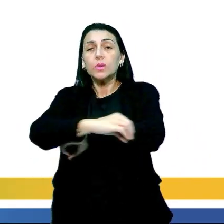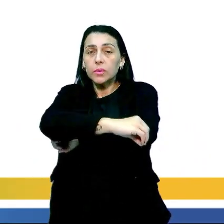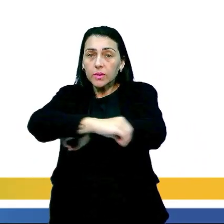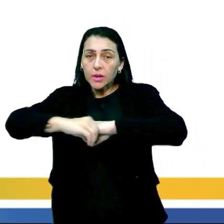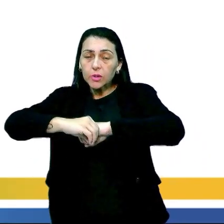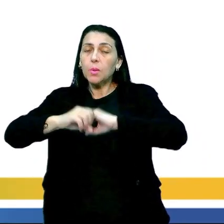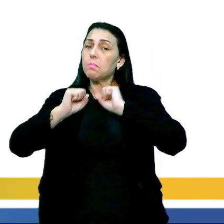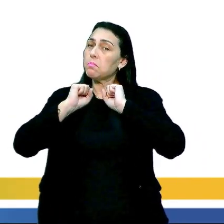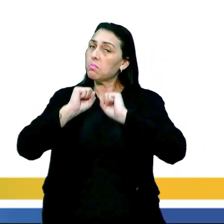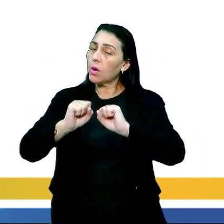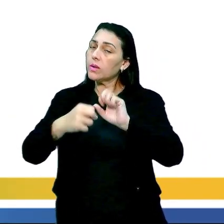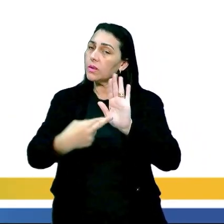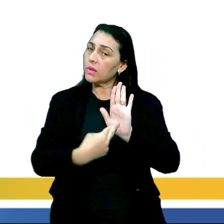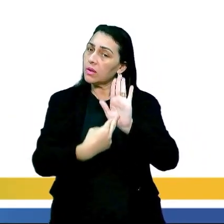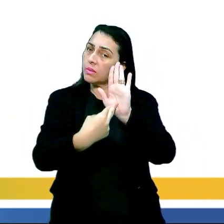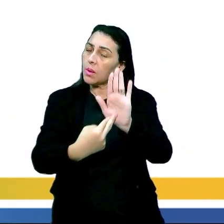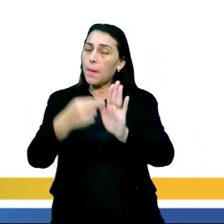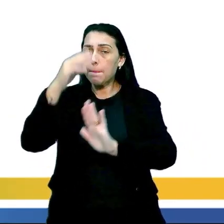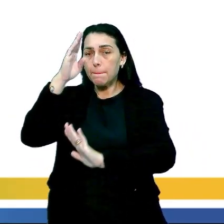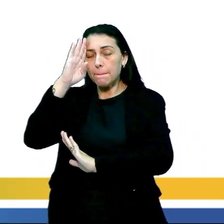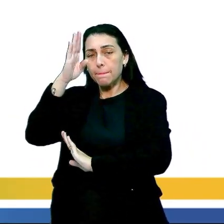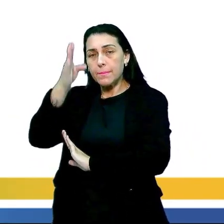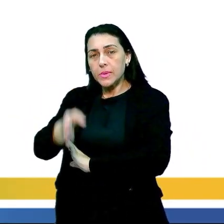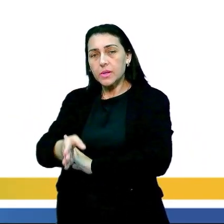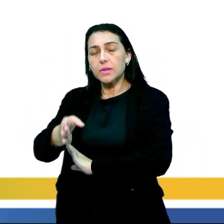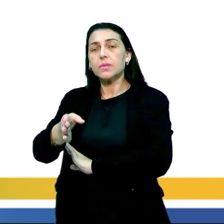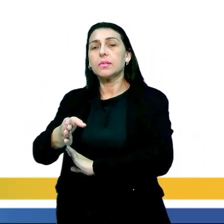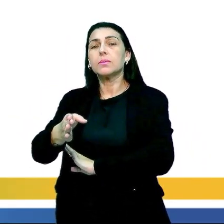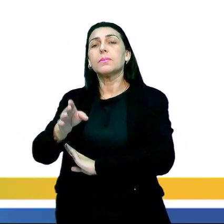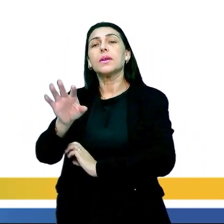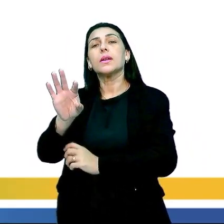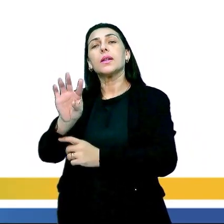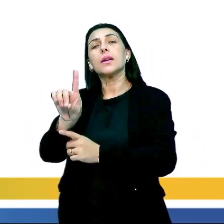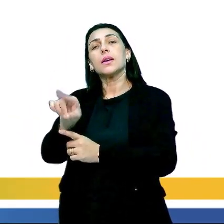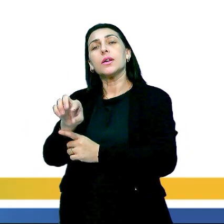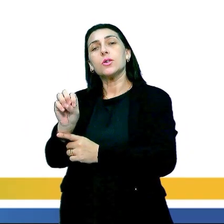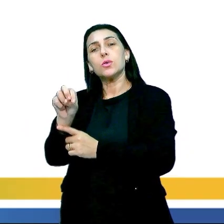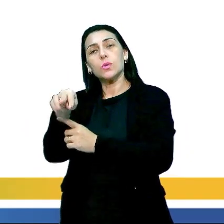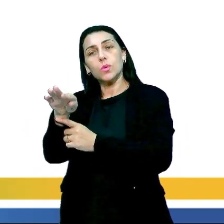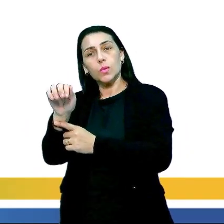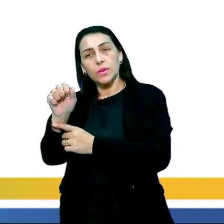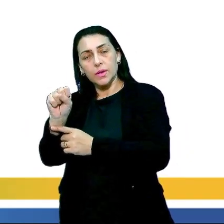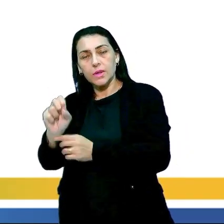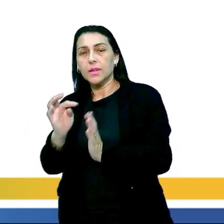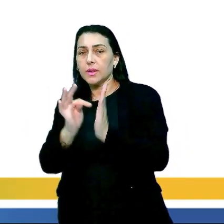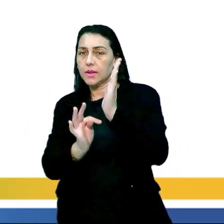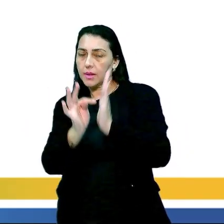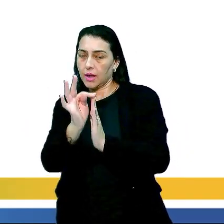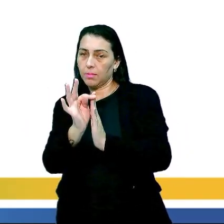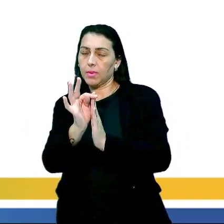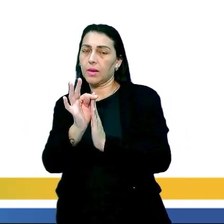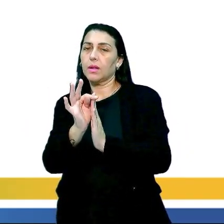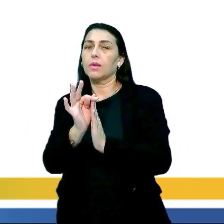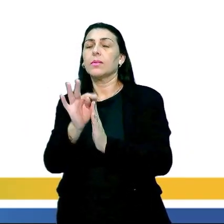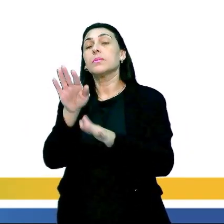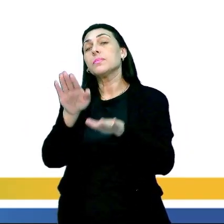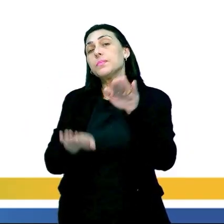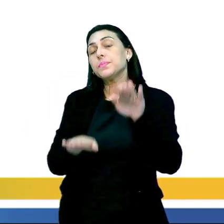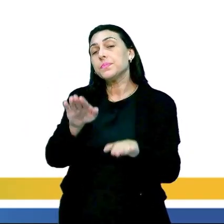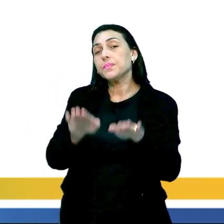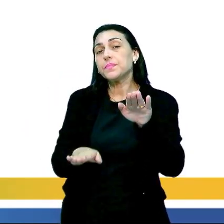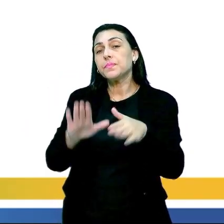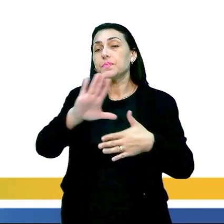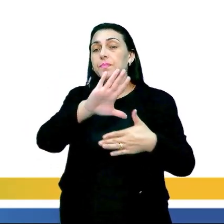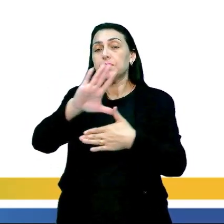latitude, eles podem ser representados principalmente pelas zonas térmicas ou zonas de iluminação na Terra, conforme